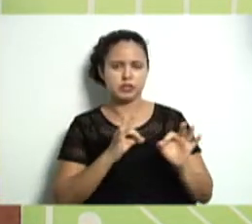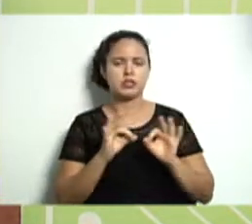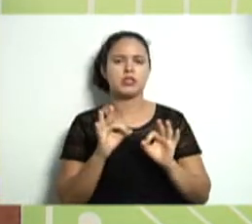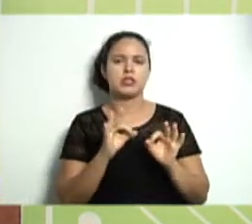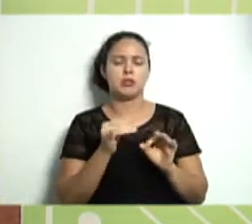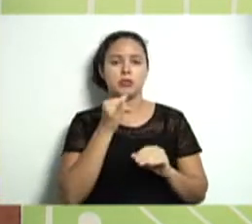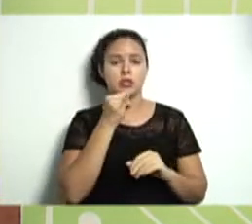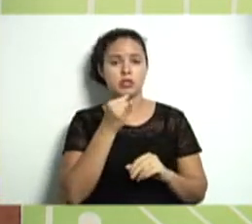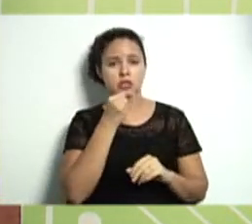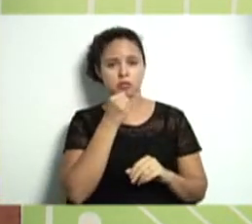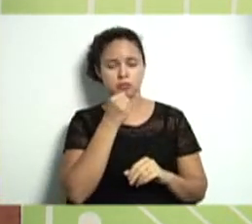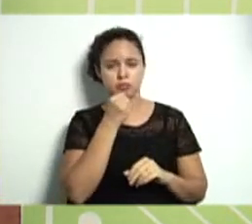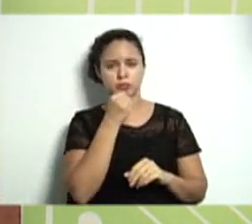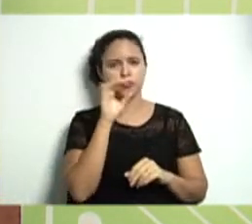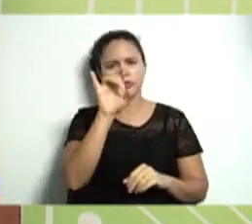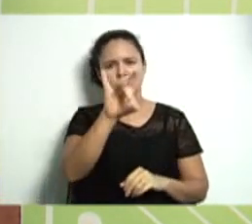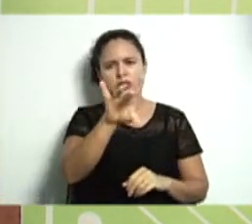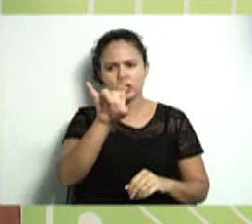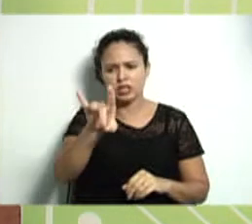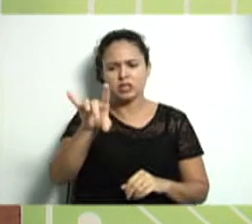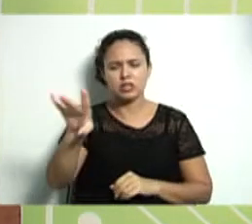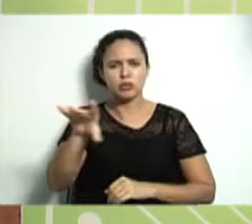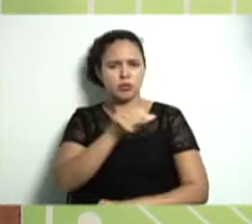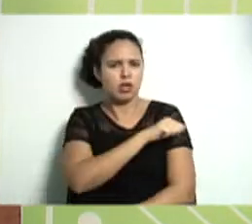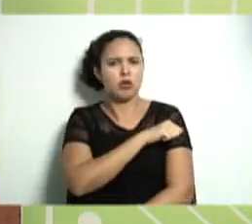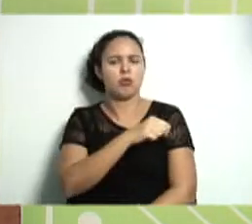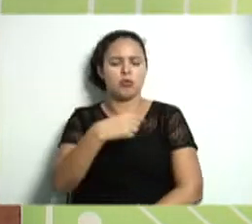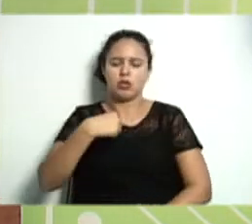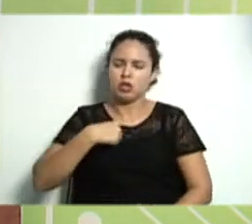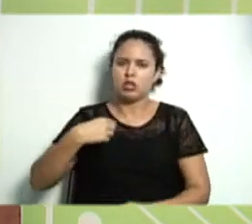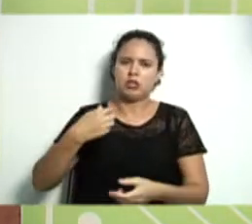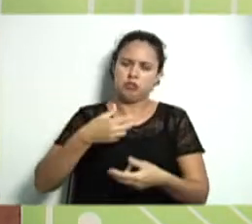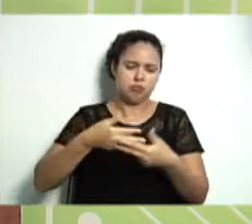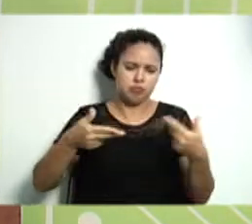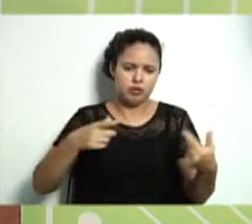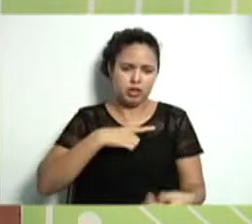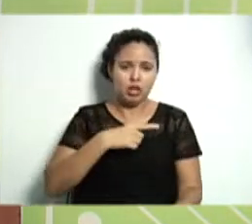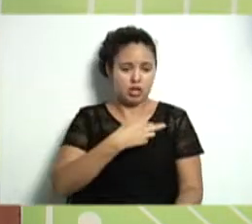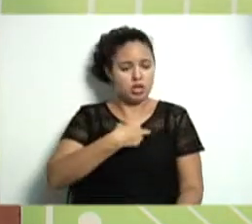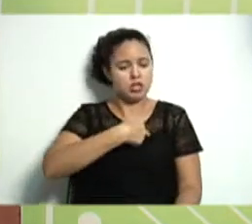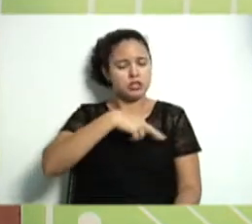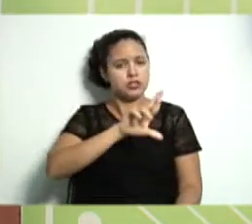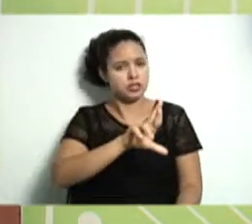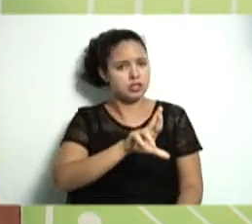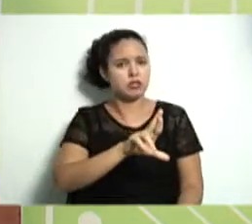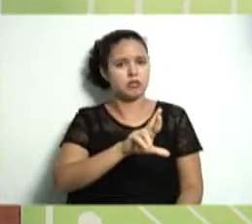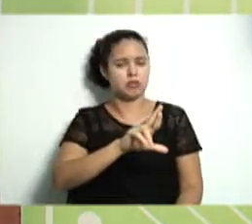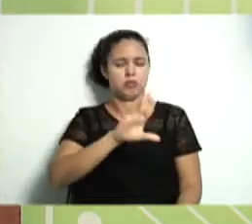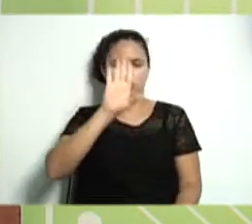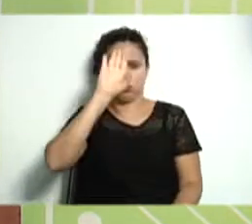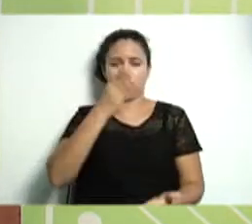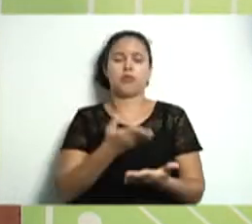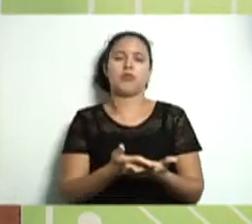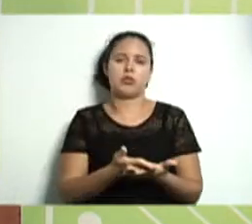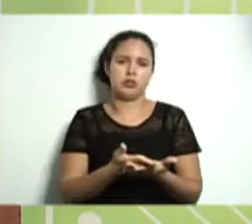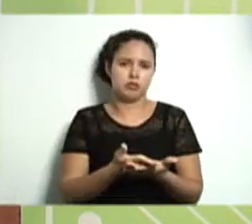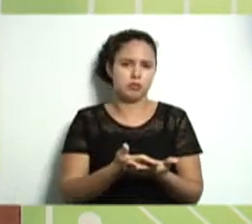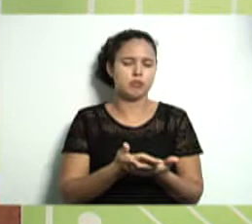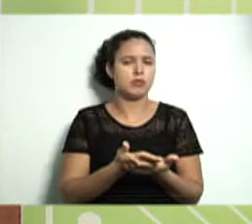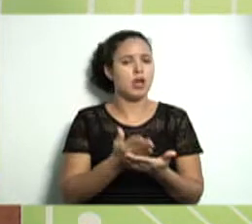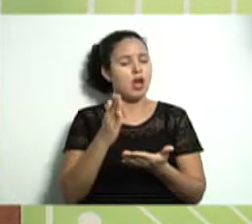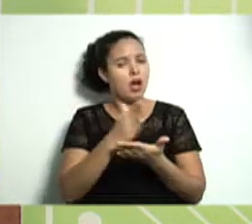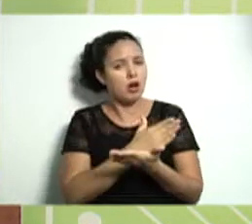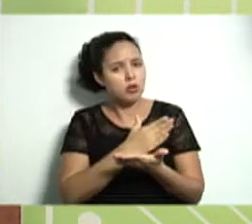a nossa crença religiosa ou as nossas crenças de uma forma geral, né? Tem gente que não acredita em